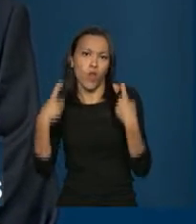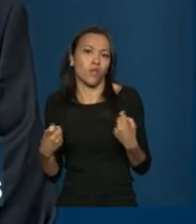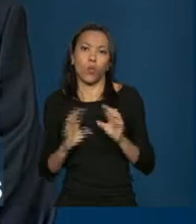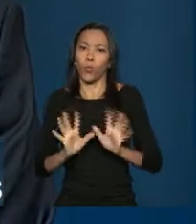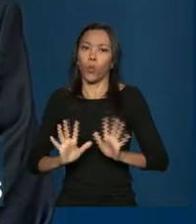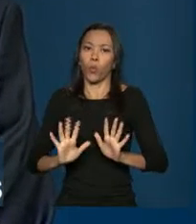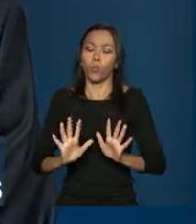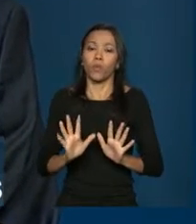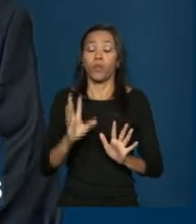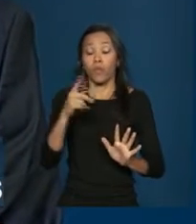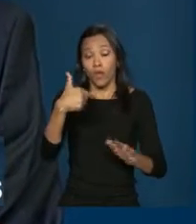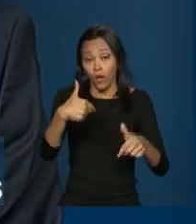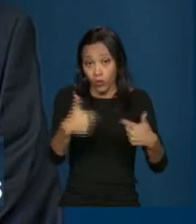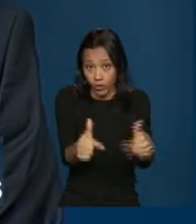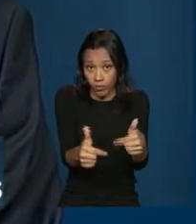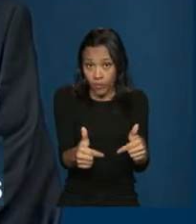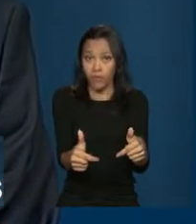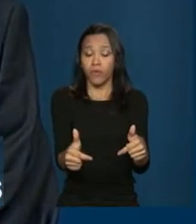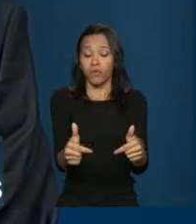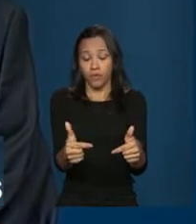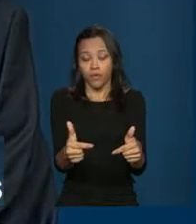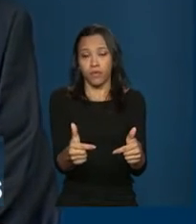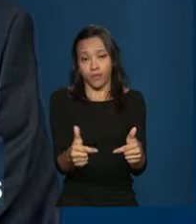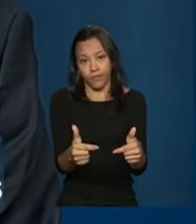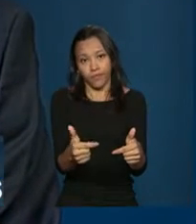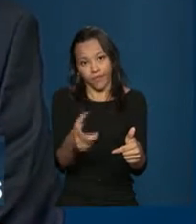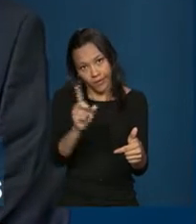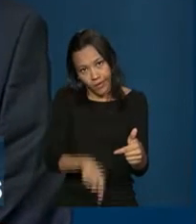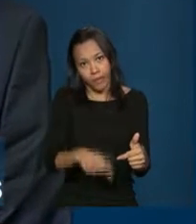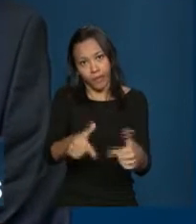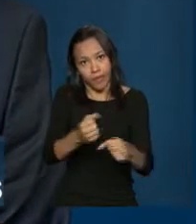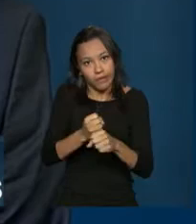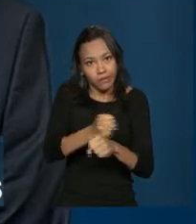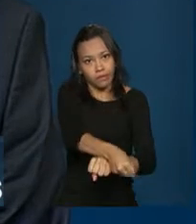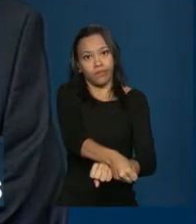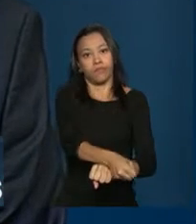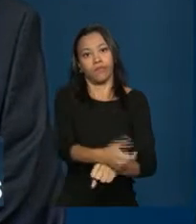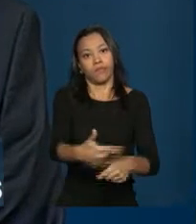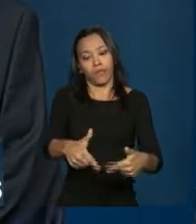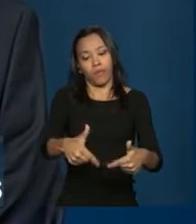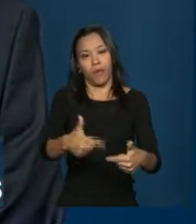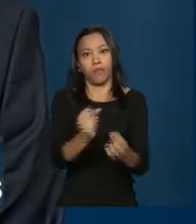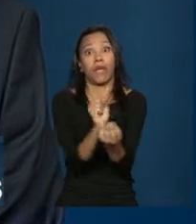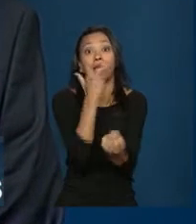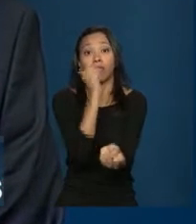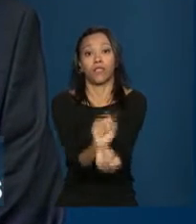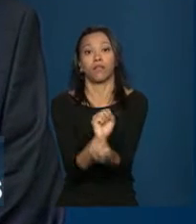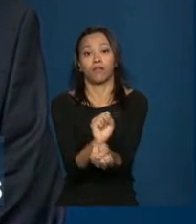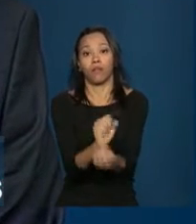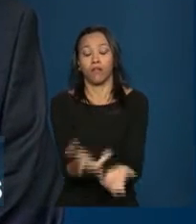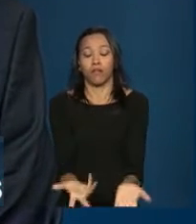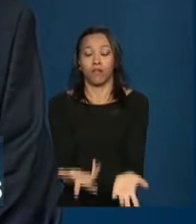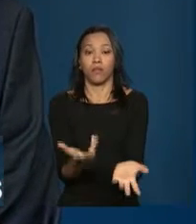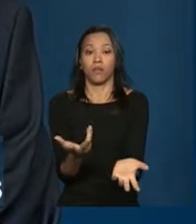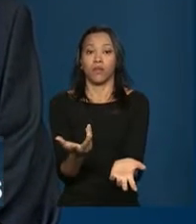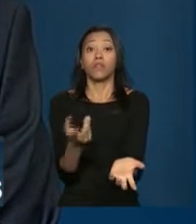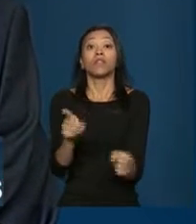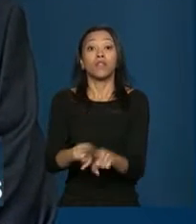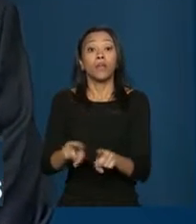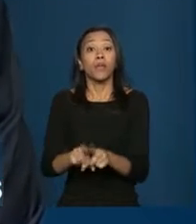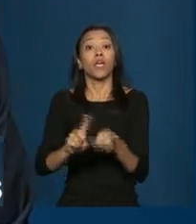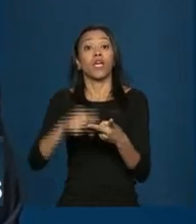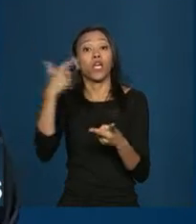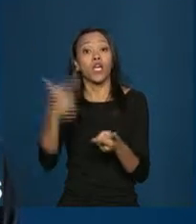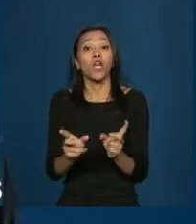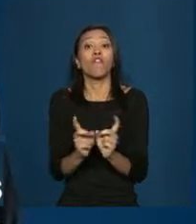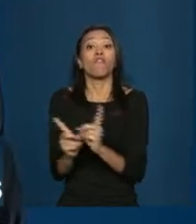Abrange exploração de trabalho chamado trabalho escravo, abrange tráfico e